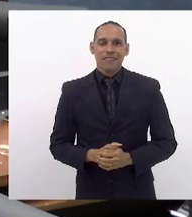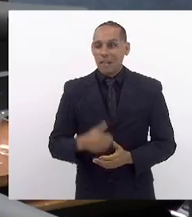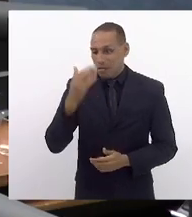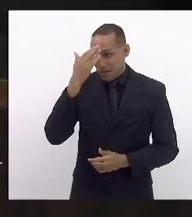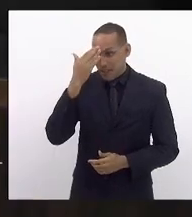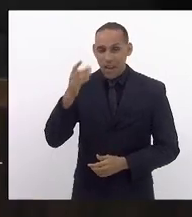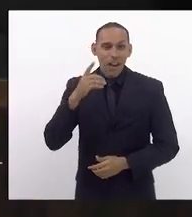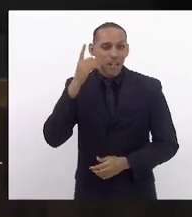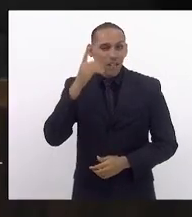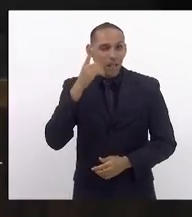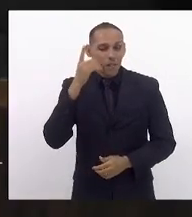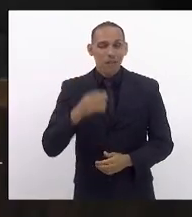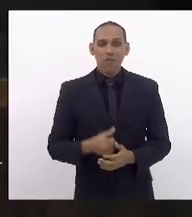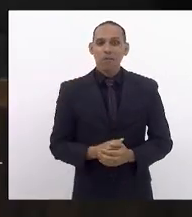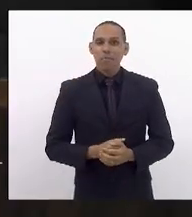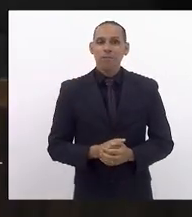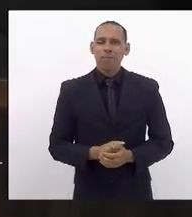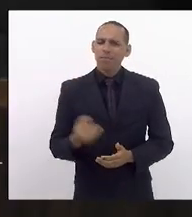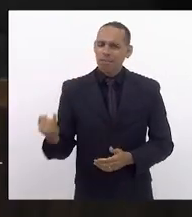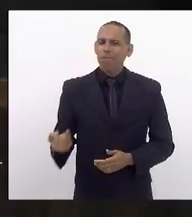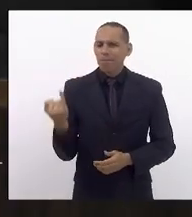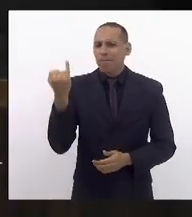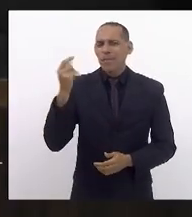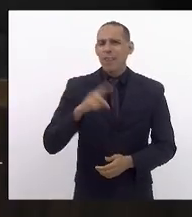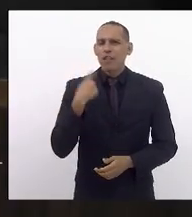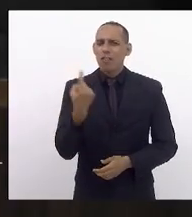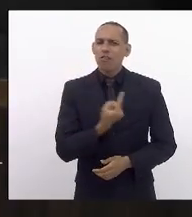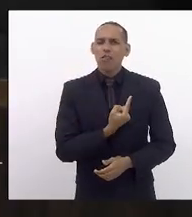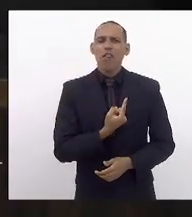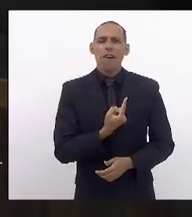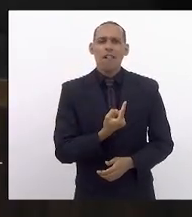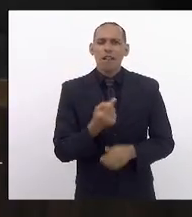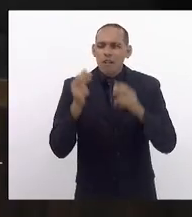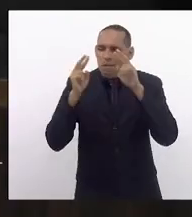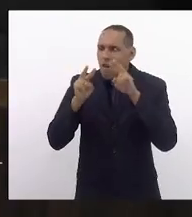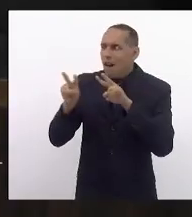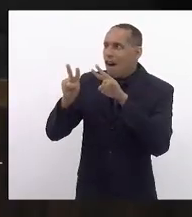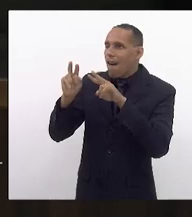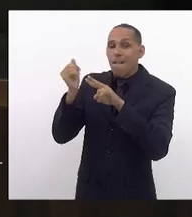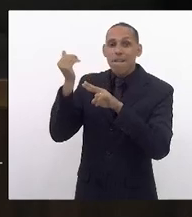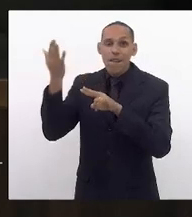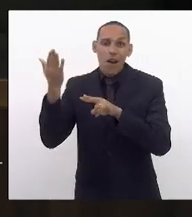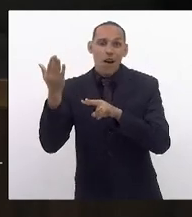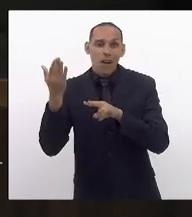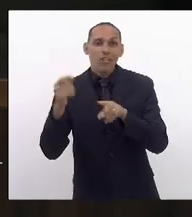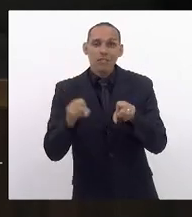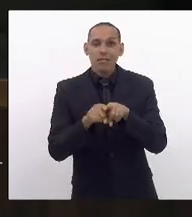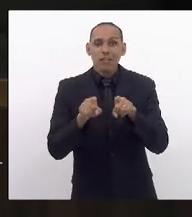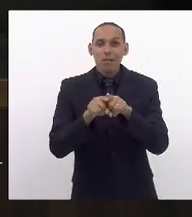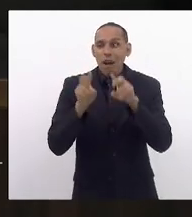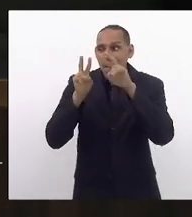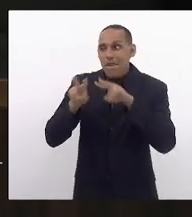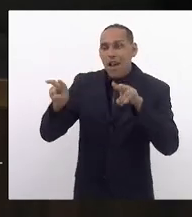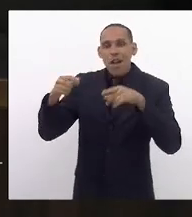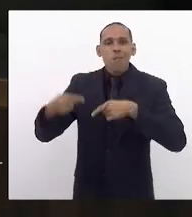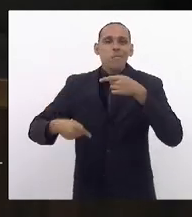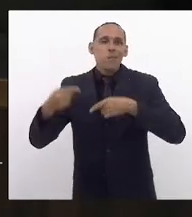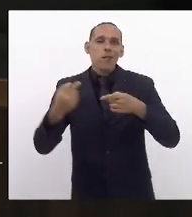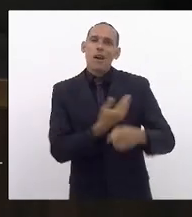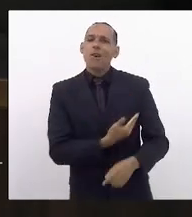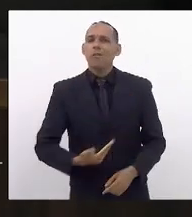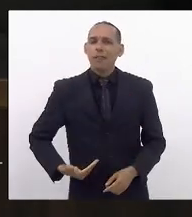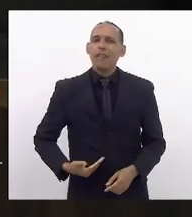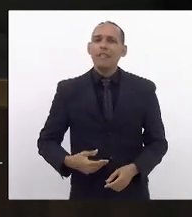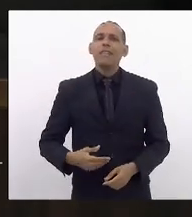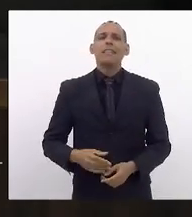Obrigada, deputada. É importantíssimo a gente estar com o nosso olhar lá para fora, de olho nas políticas públicas que, de